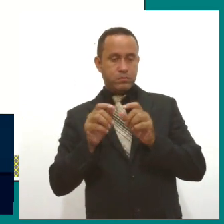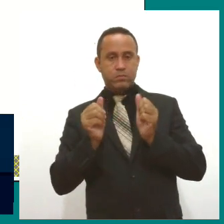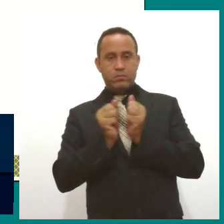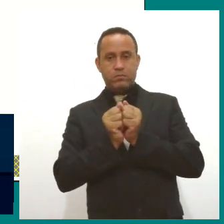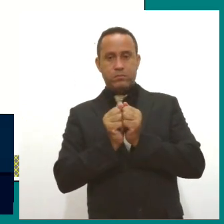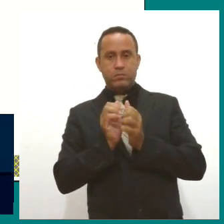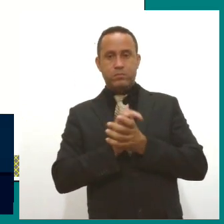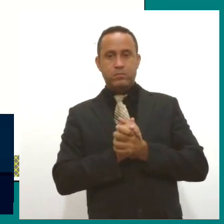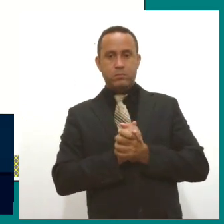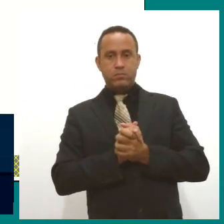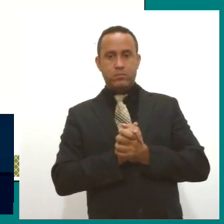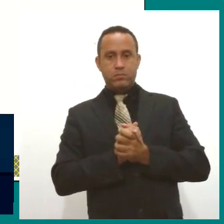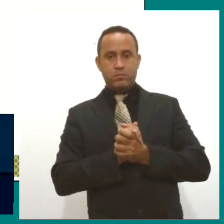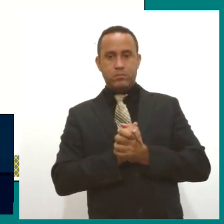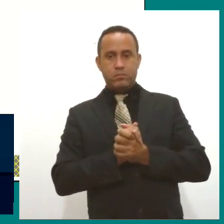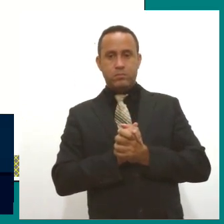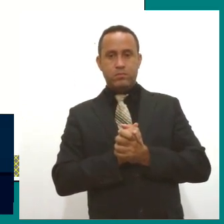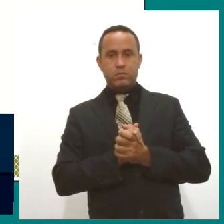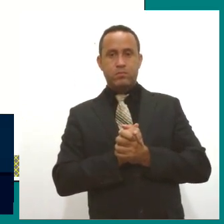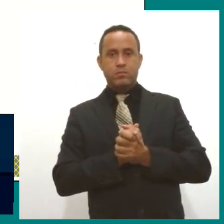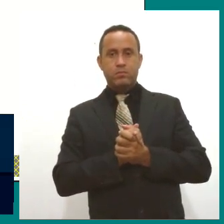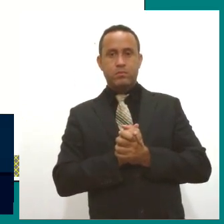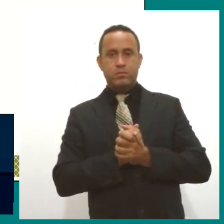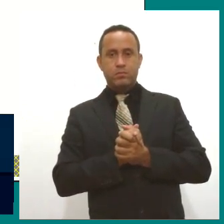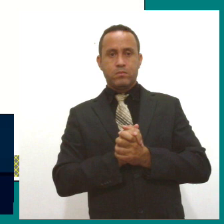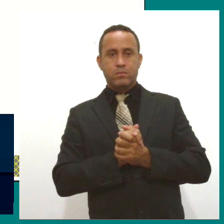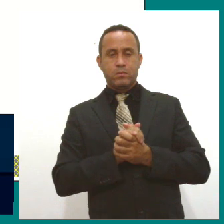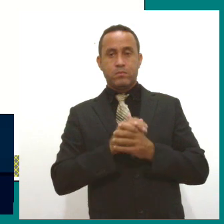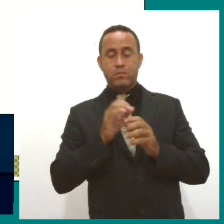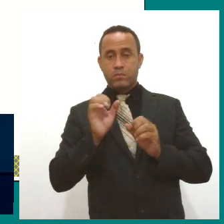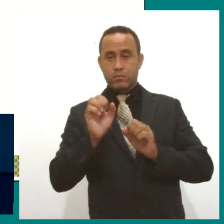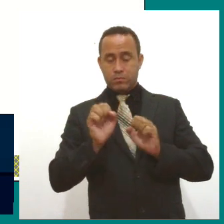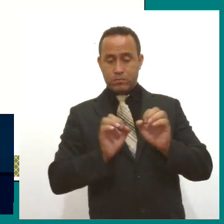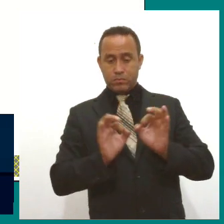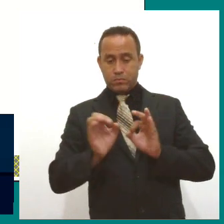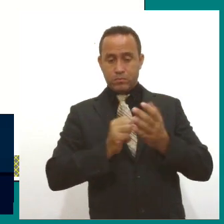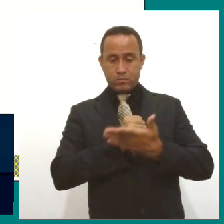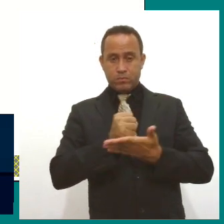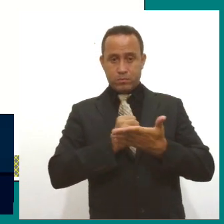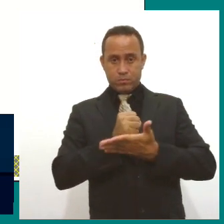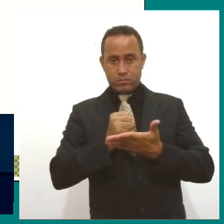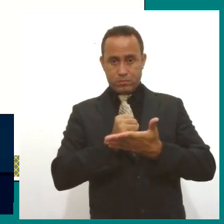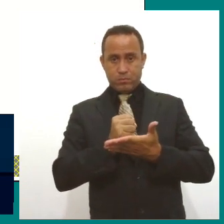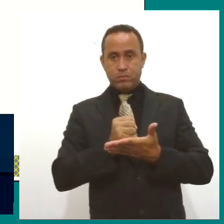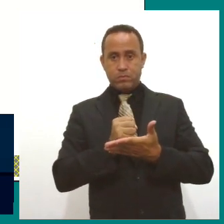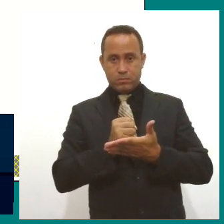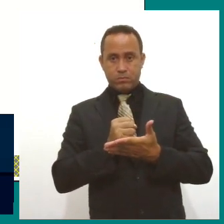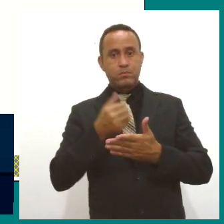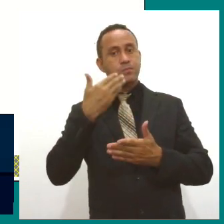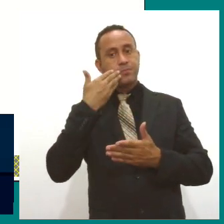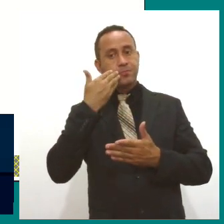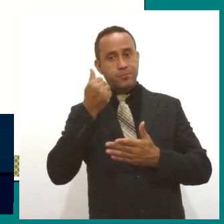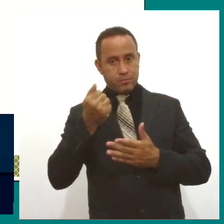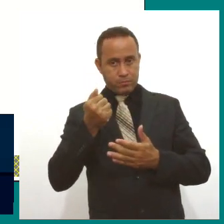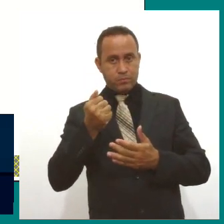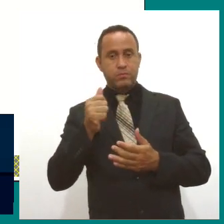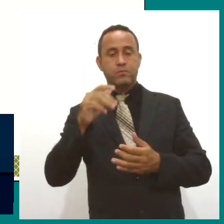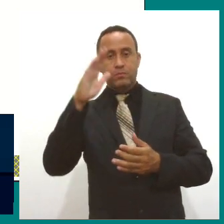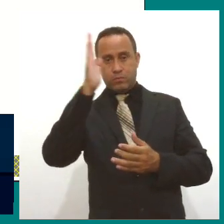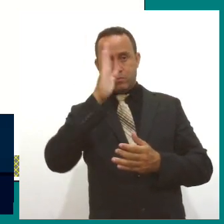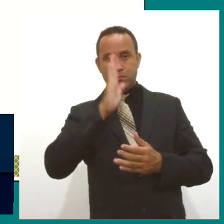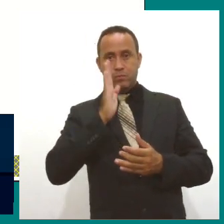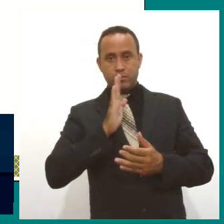passar. Então, essa infraestrutura hídrica do Estado de Sergipe, eu tenho dito que é a melhor infraestrutura hídrica do